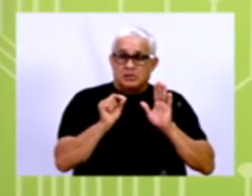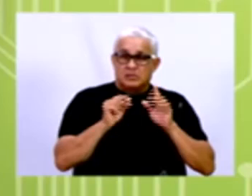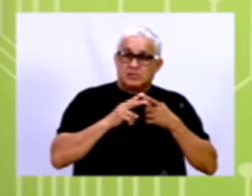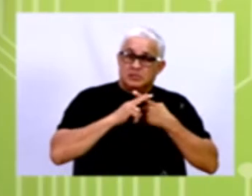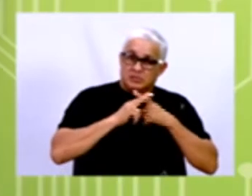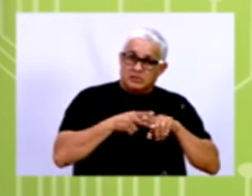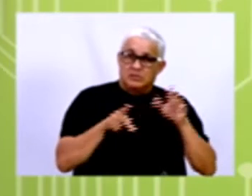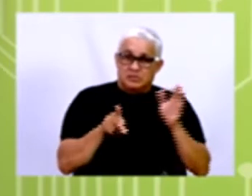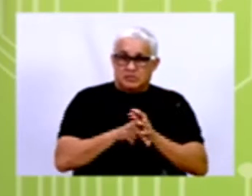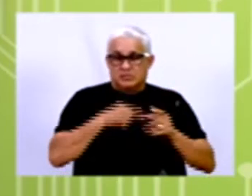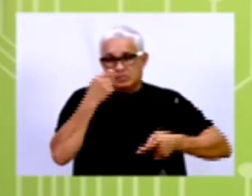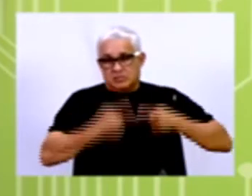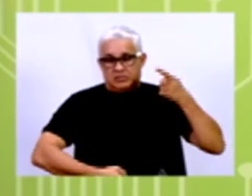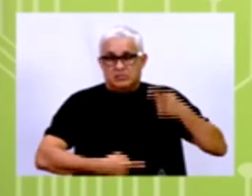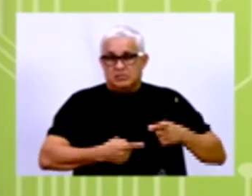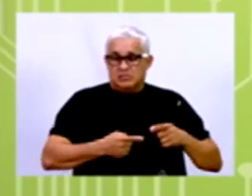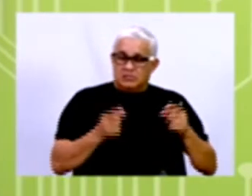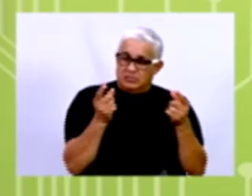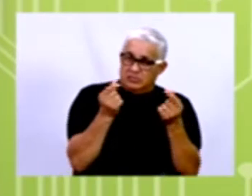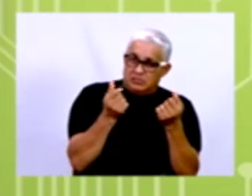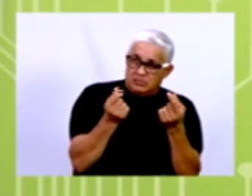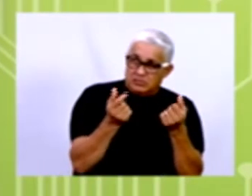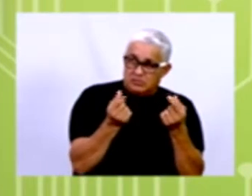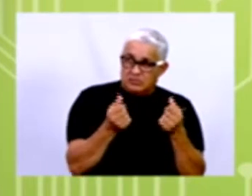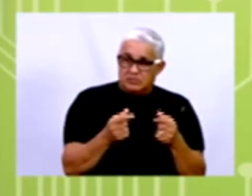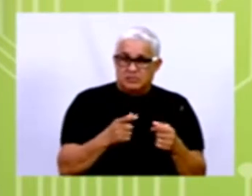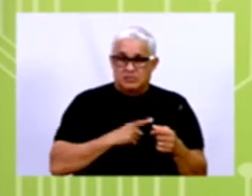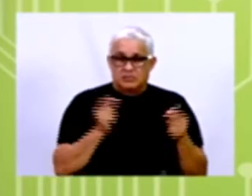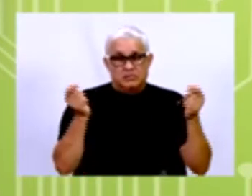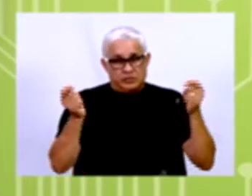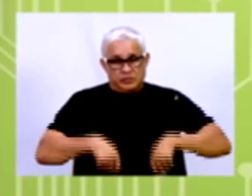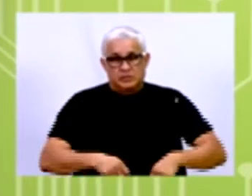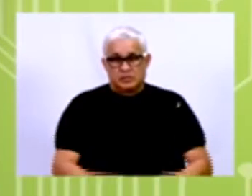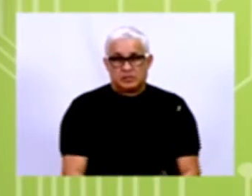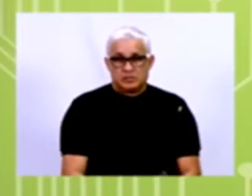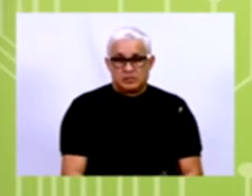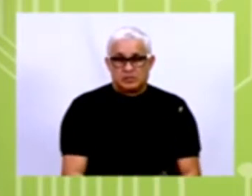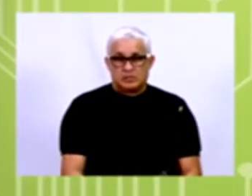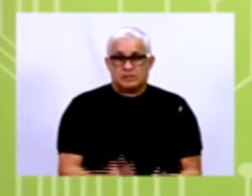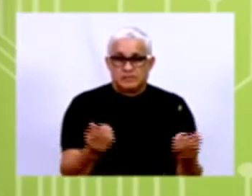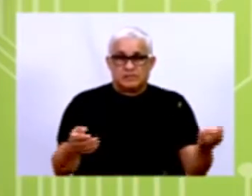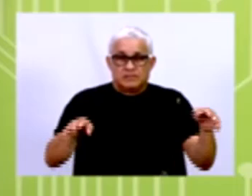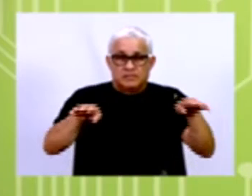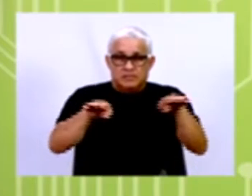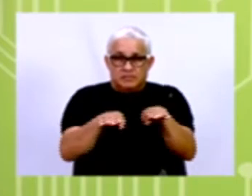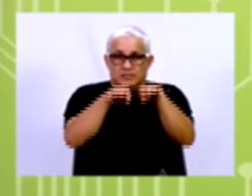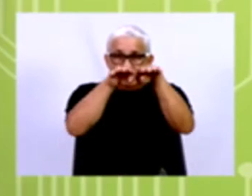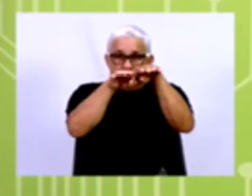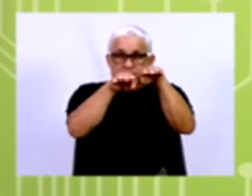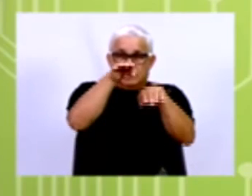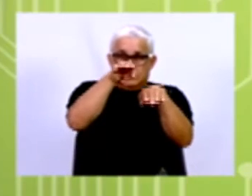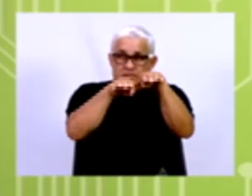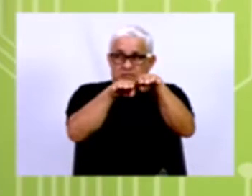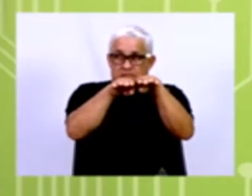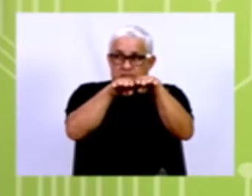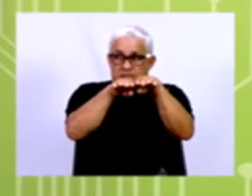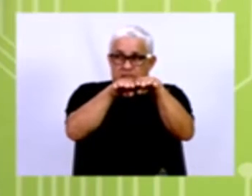de política econômica que faz com que torne possível o restabelecimento desse equilíbrio.